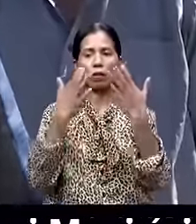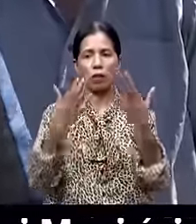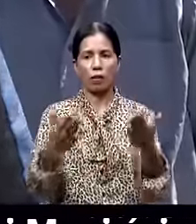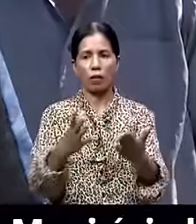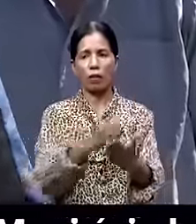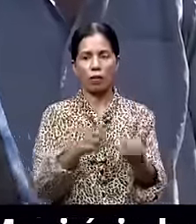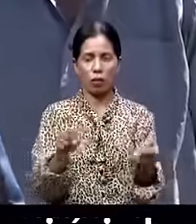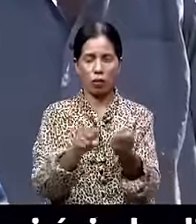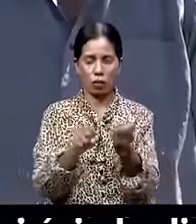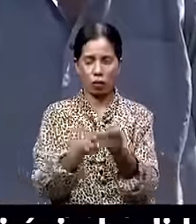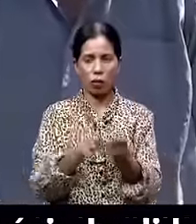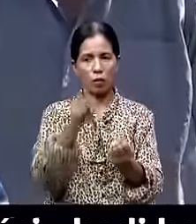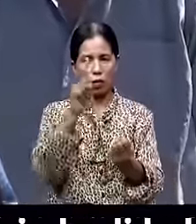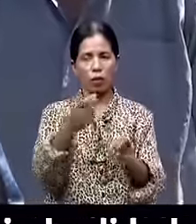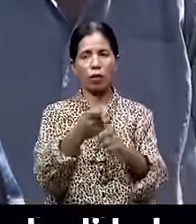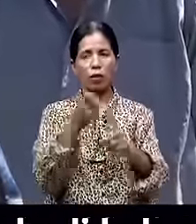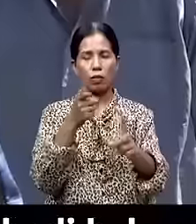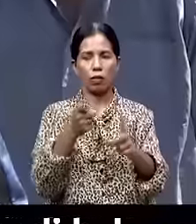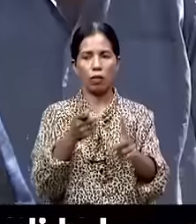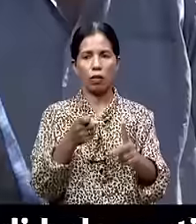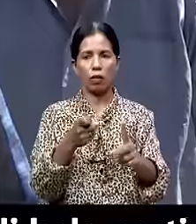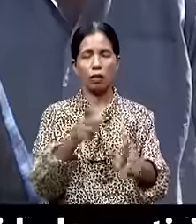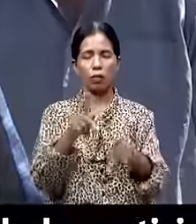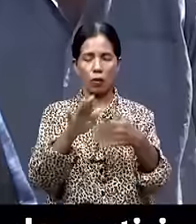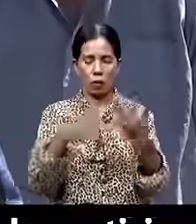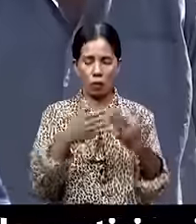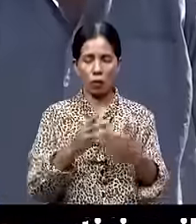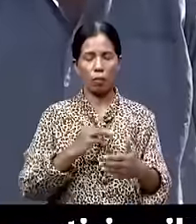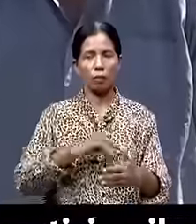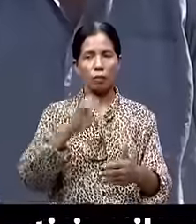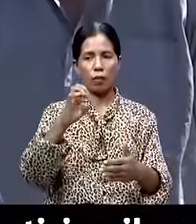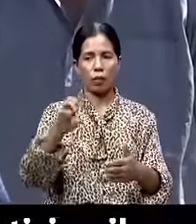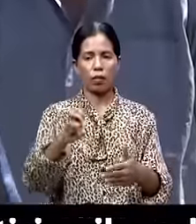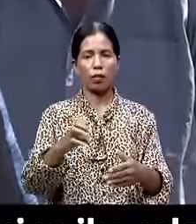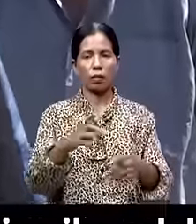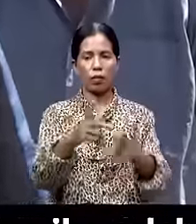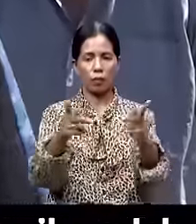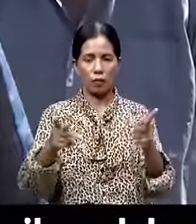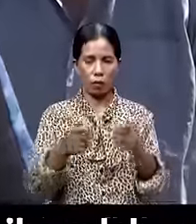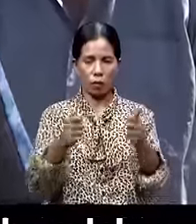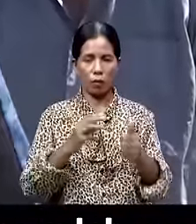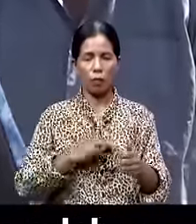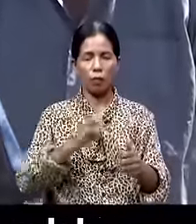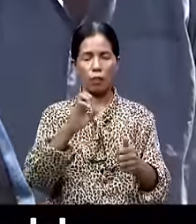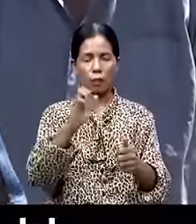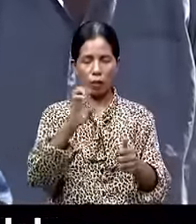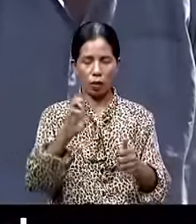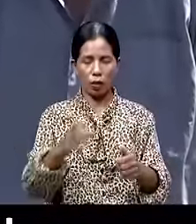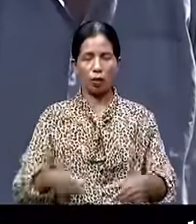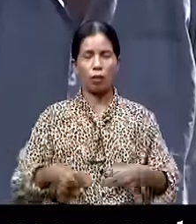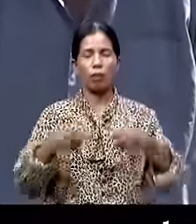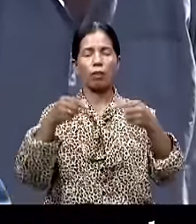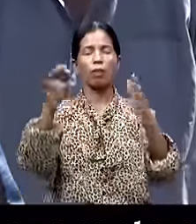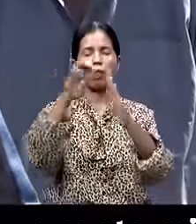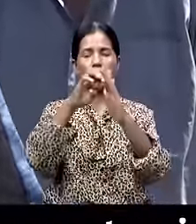de contribuição ida liu si sarani no povo Maubici posto Maubici município de Ainaru foba tenen